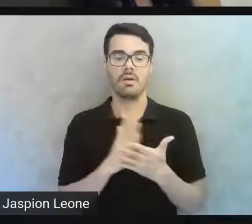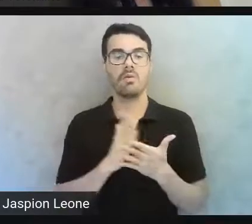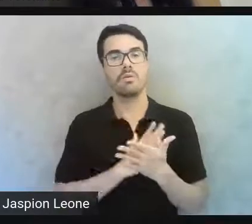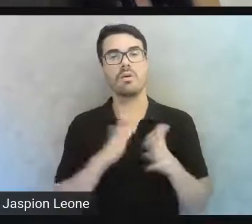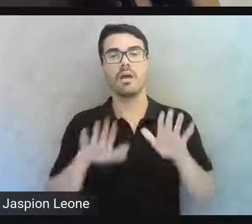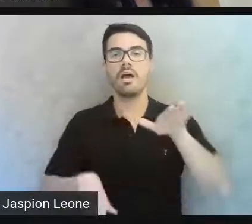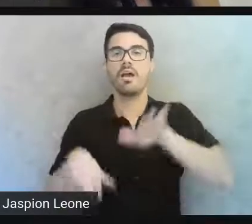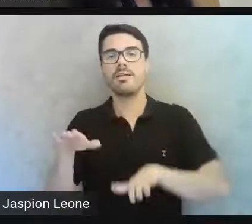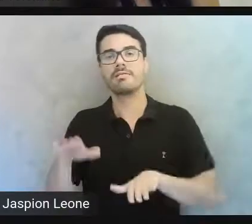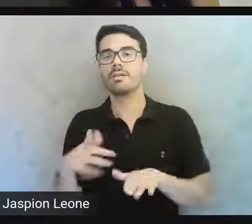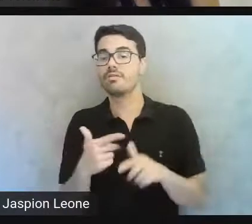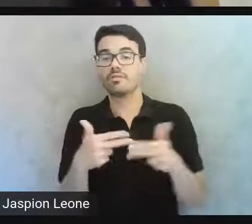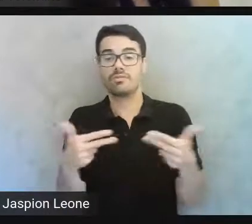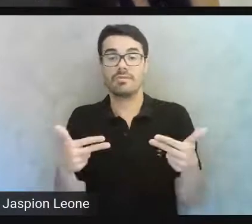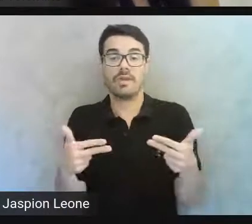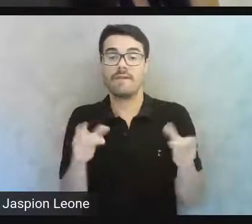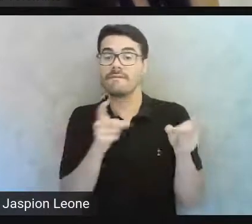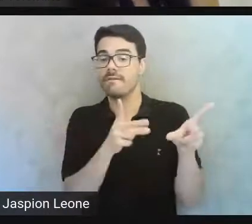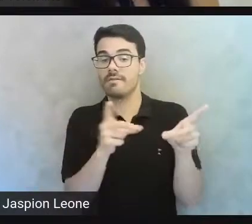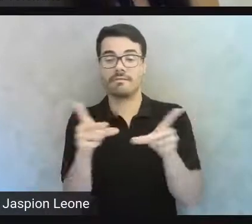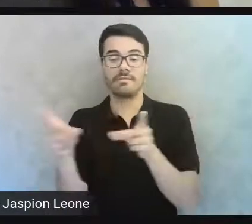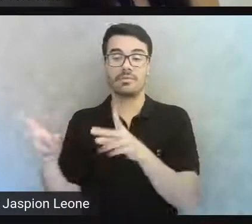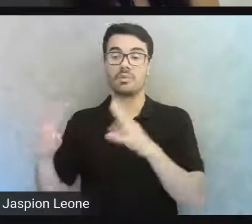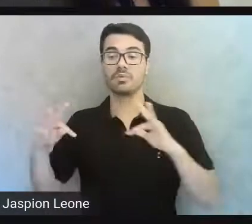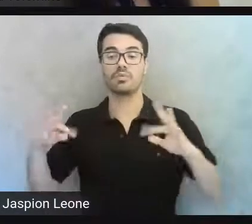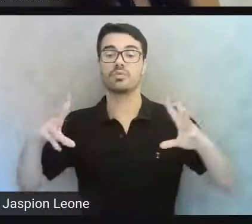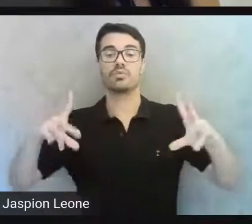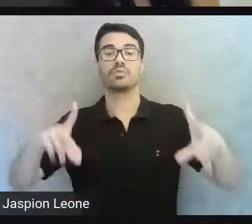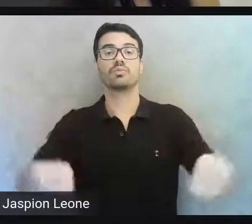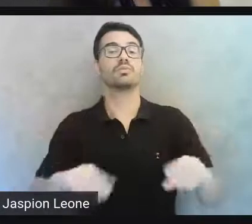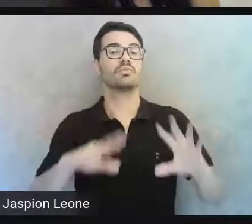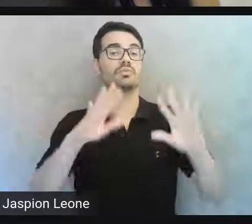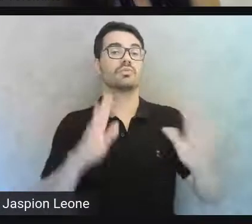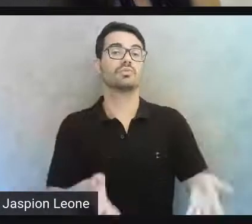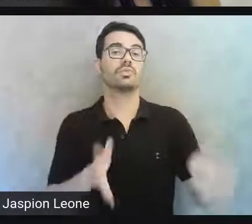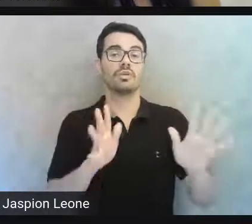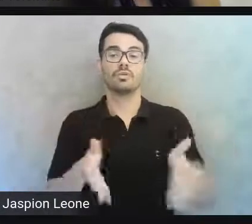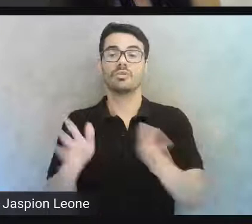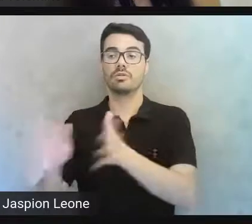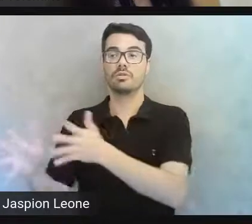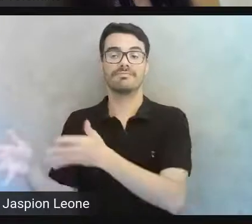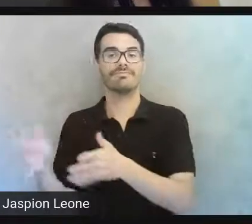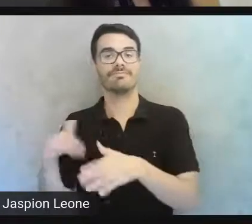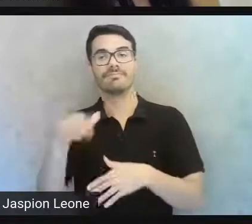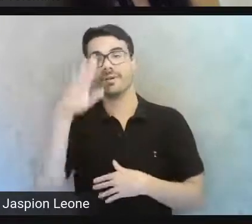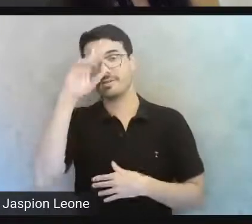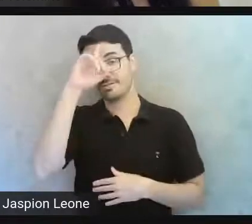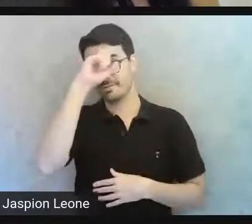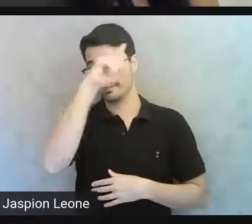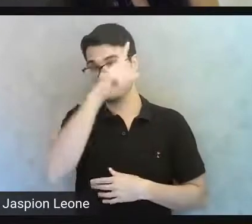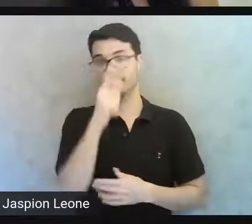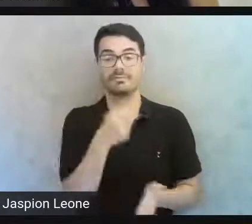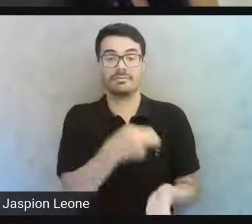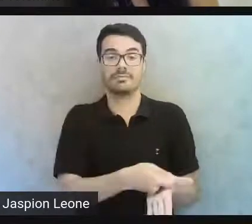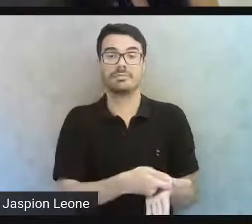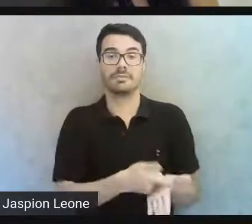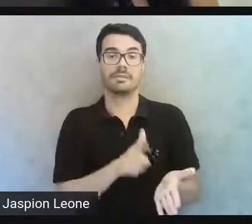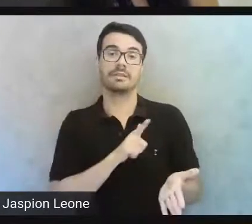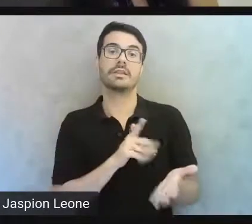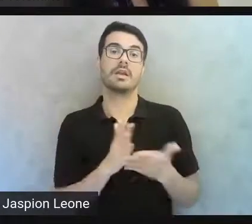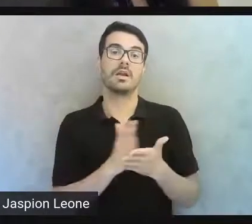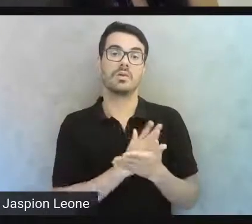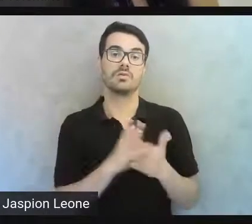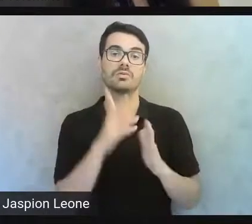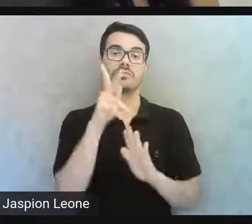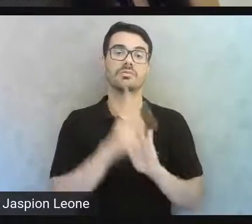não tem mais bem, já vendeu, já se desfazeu dos bens, e aí a situação fica muito difícil, né? Então, tem programas, né? Eu